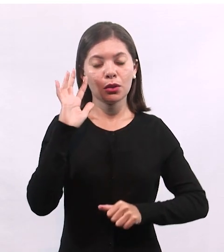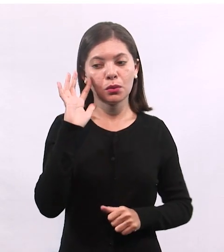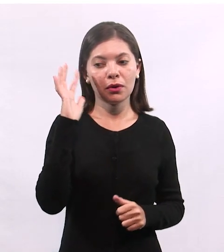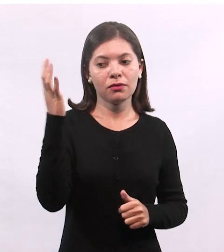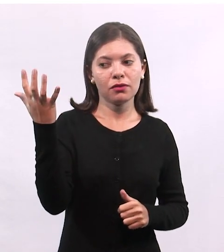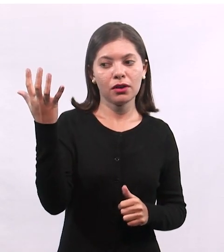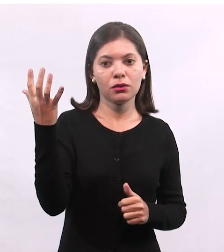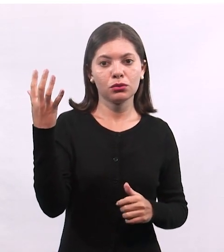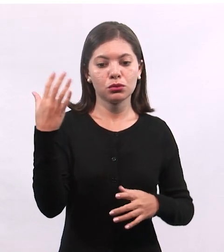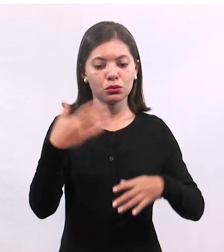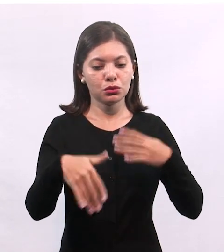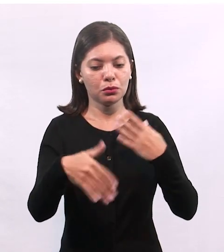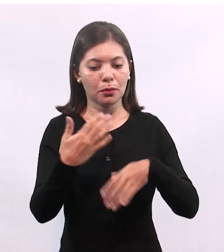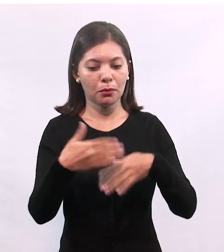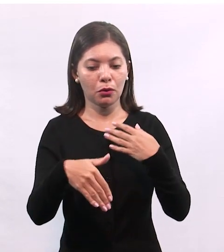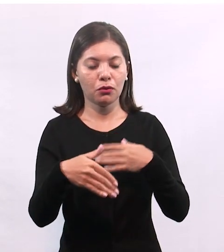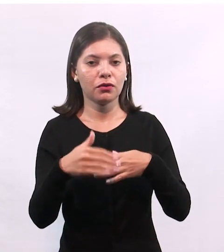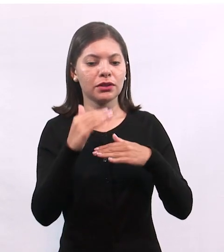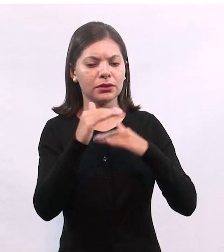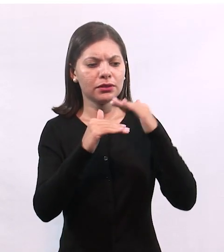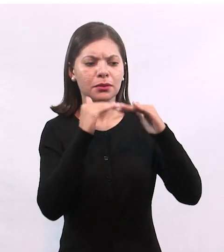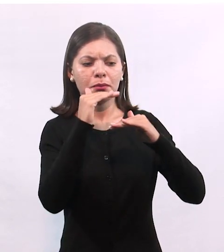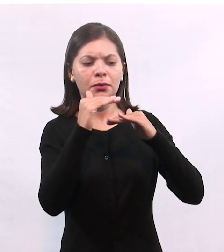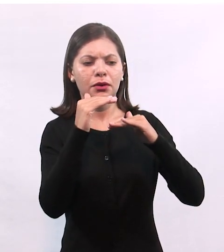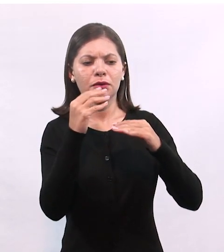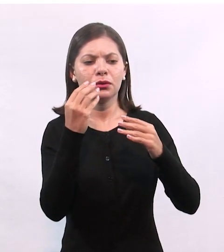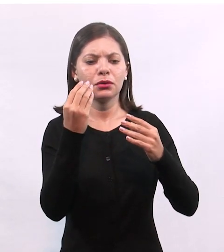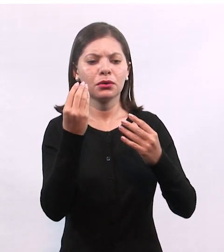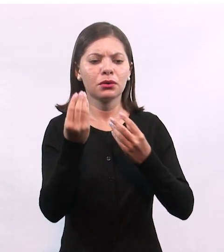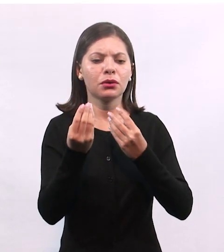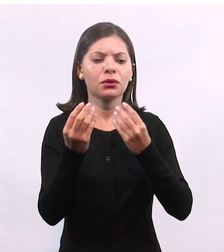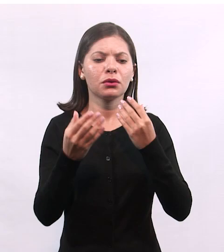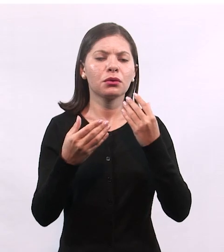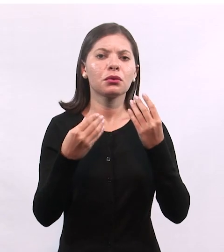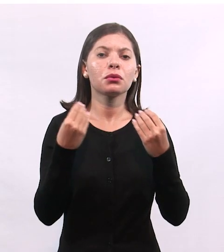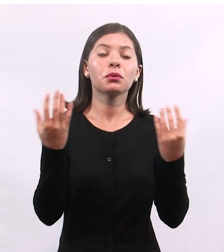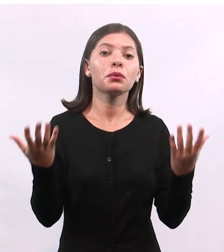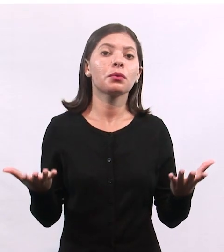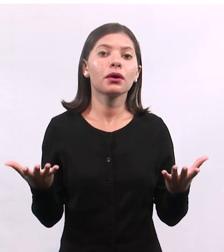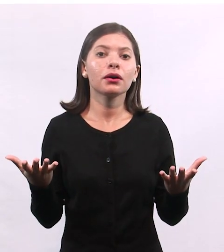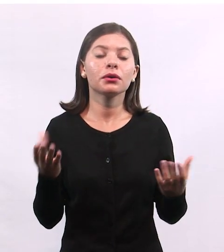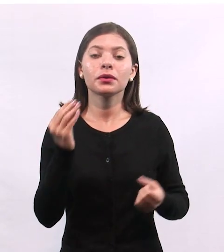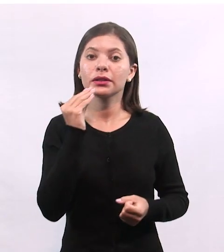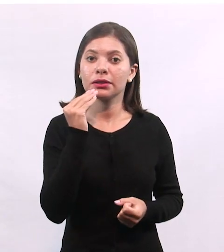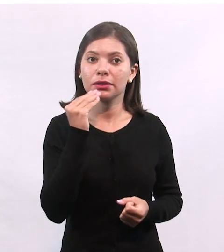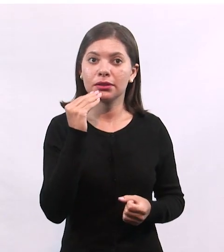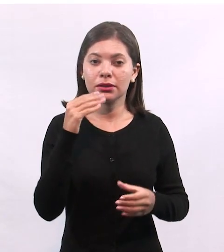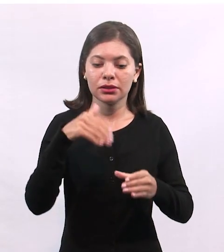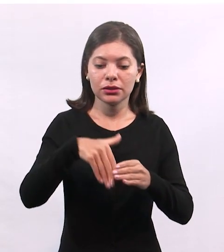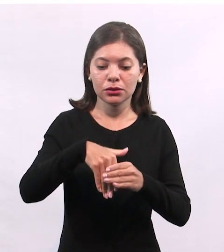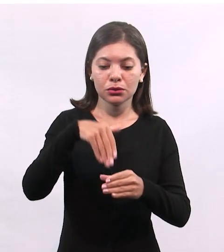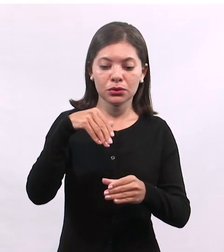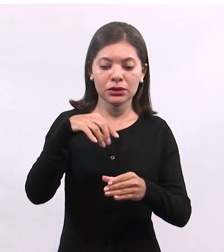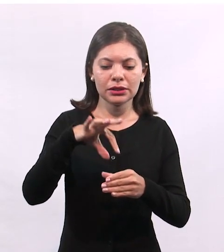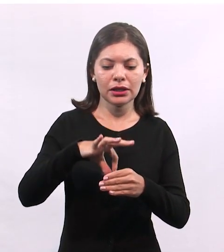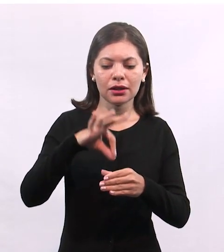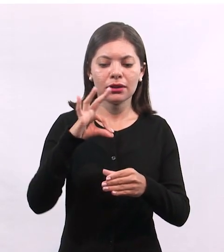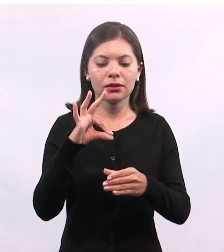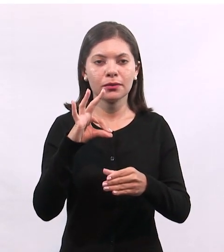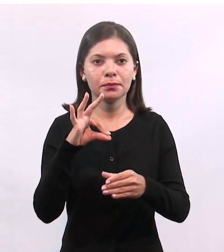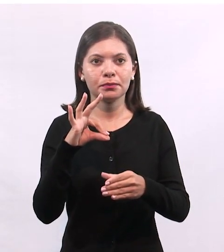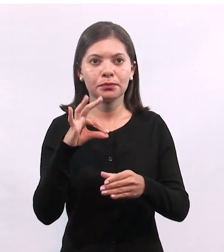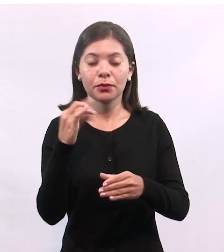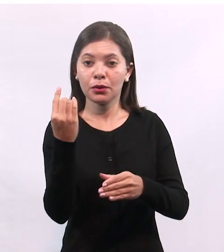numa prova de desempenho qual que vai ser a probabilidade de eu sortear dentro desses 25 alunos